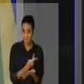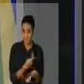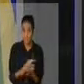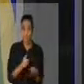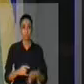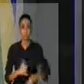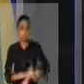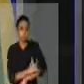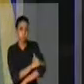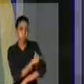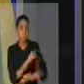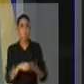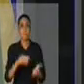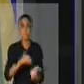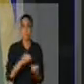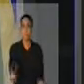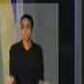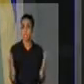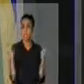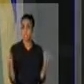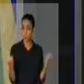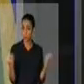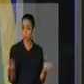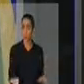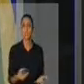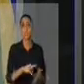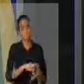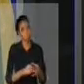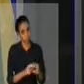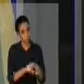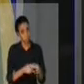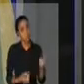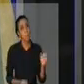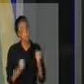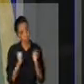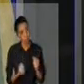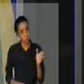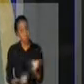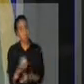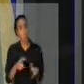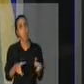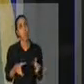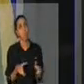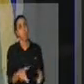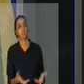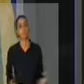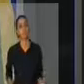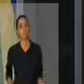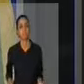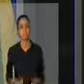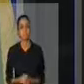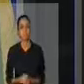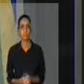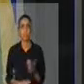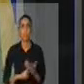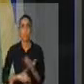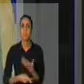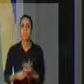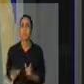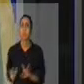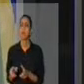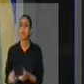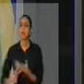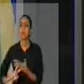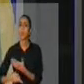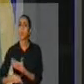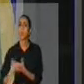e o sedentarismo, que são fatores causais do câncer e tão comuns atualmente. O impacto do diagnóstico de câncer na